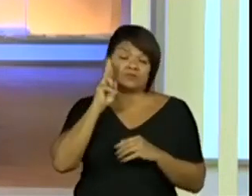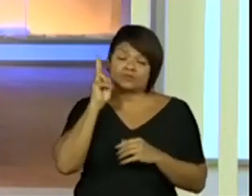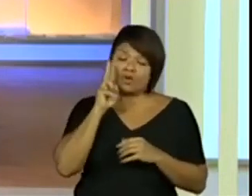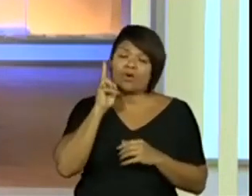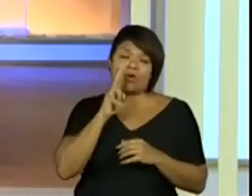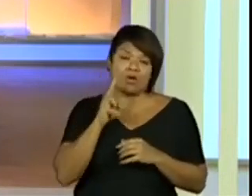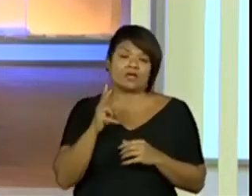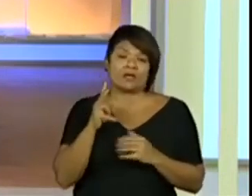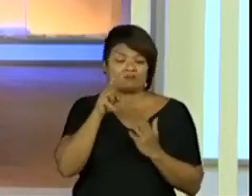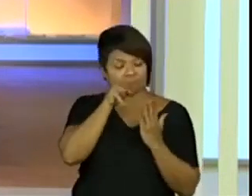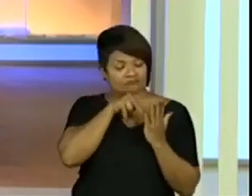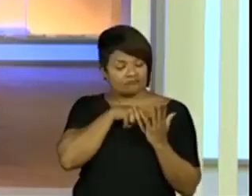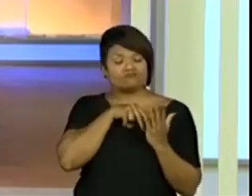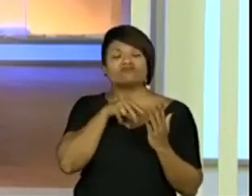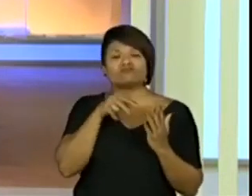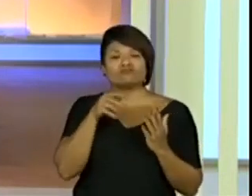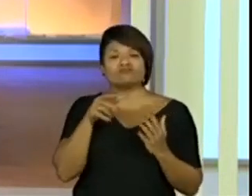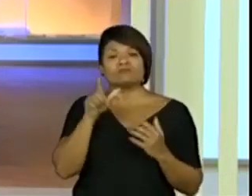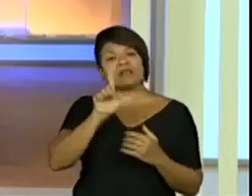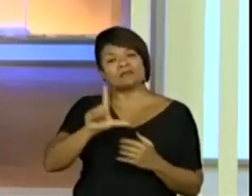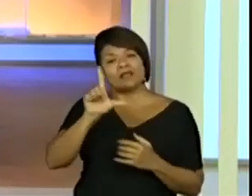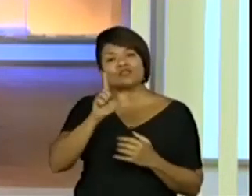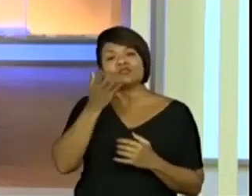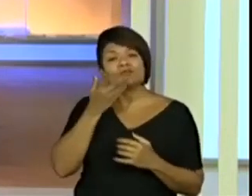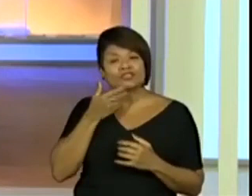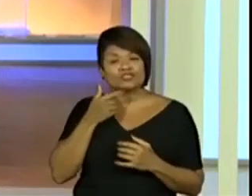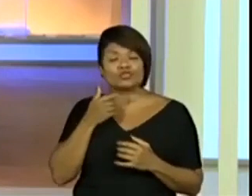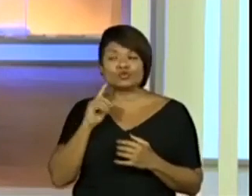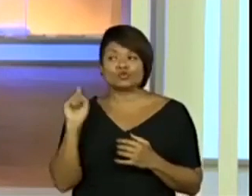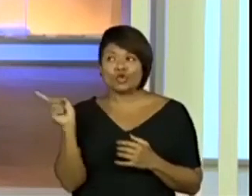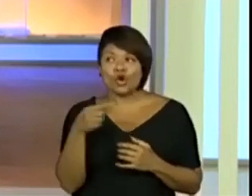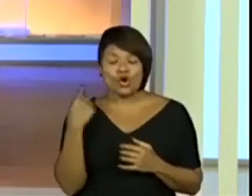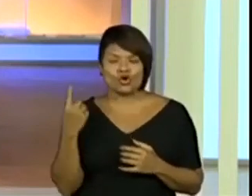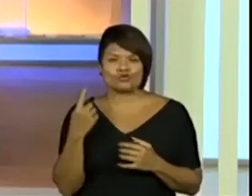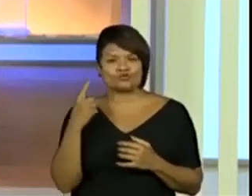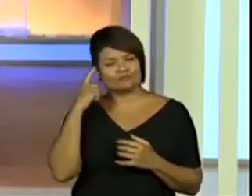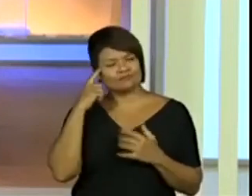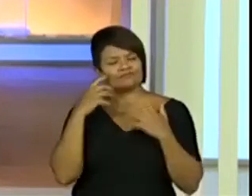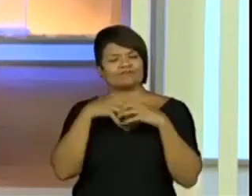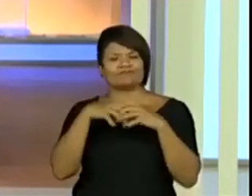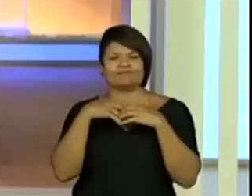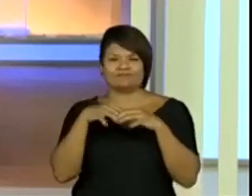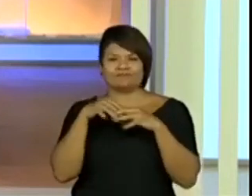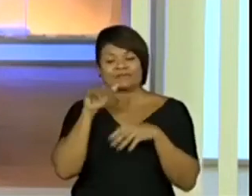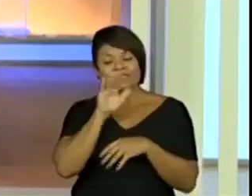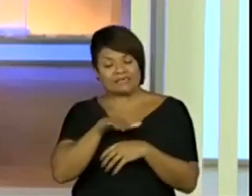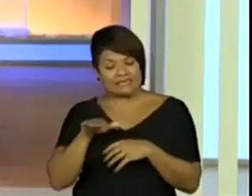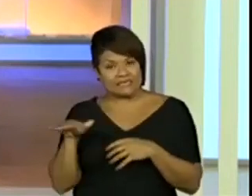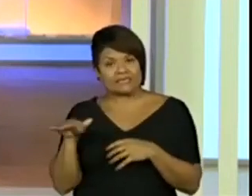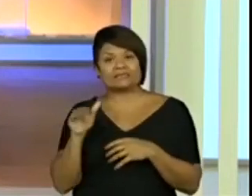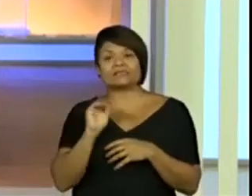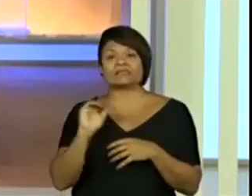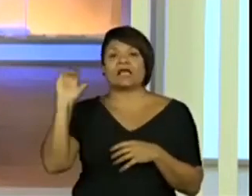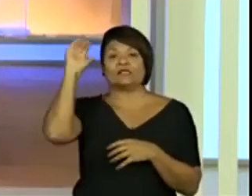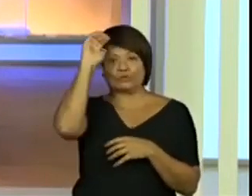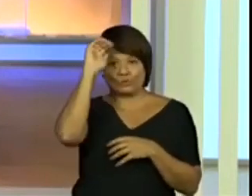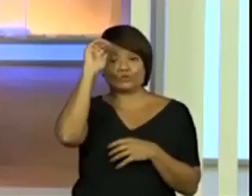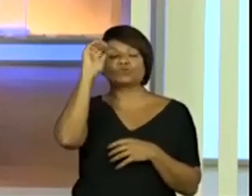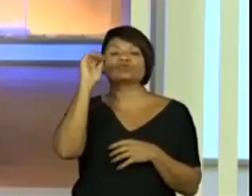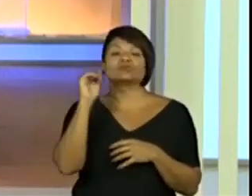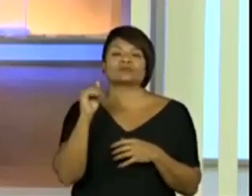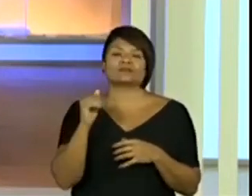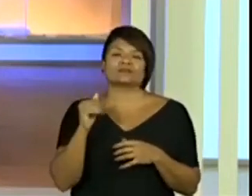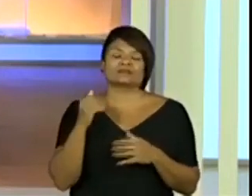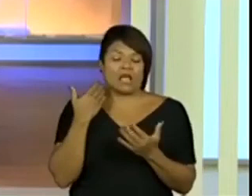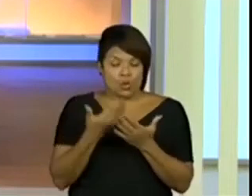né, da literatura infantil, ela faz a todos pensar. Crianças, adultos,